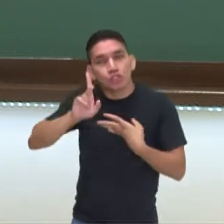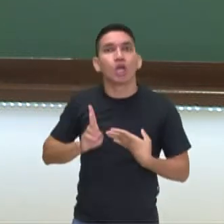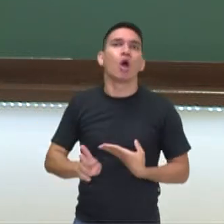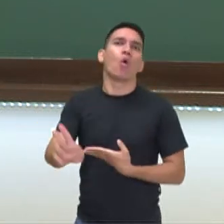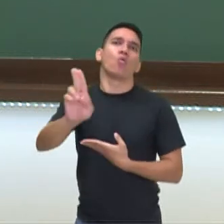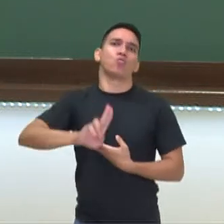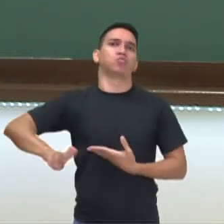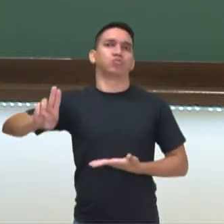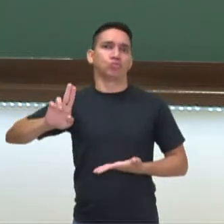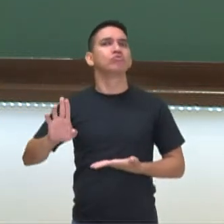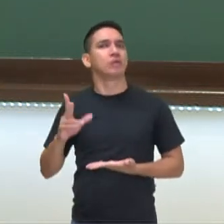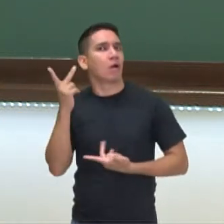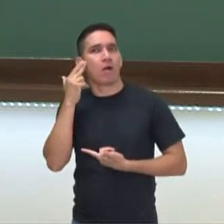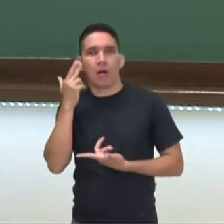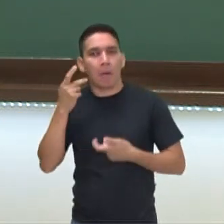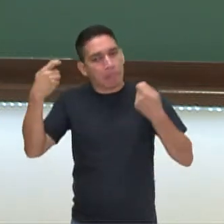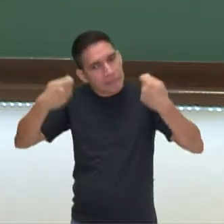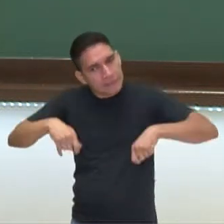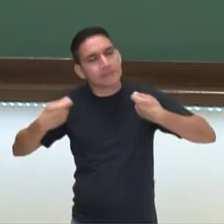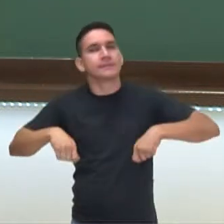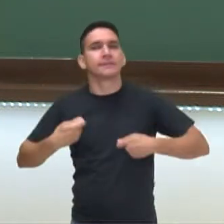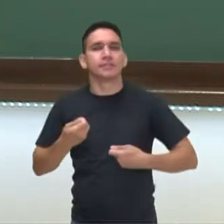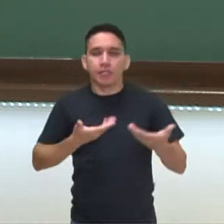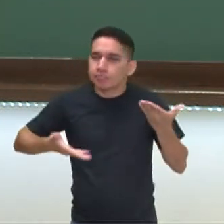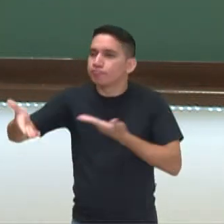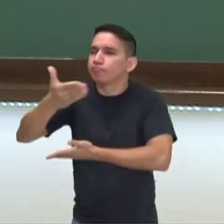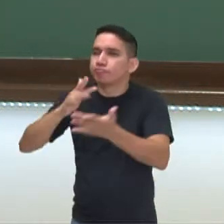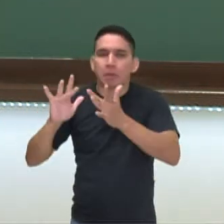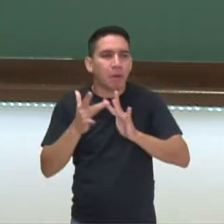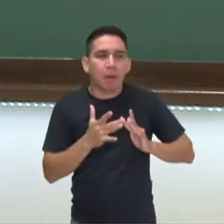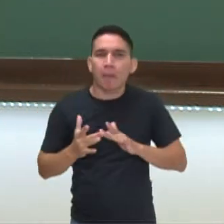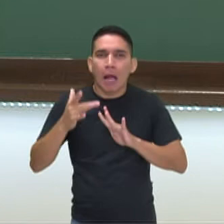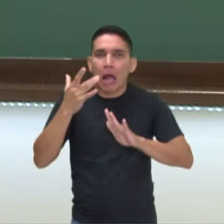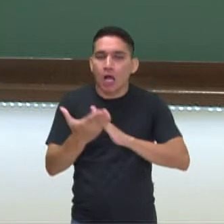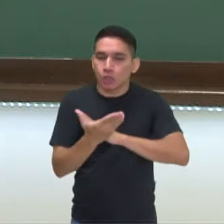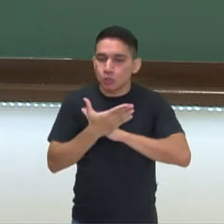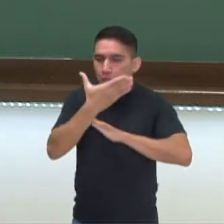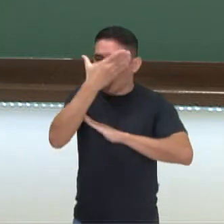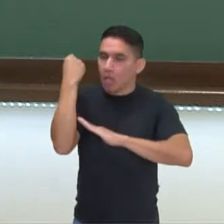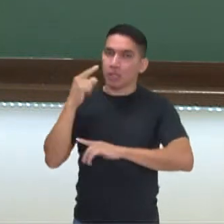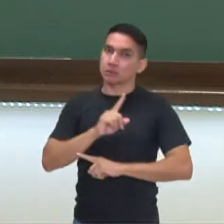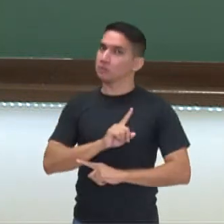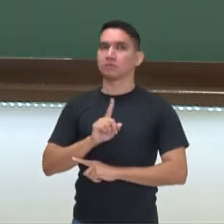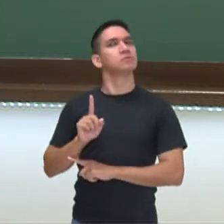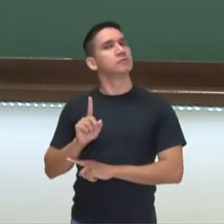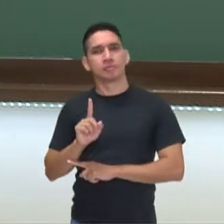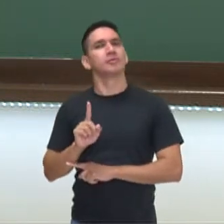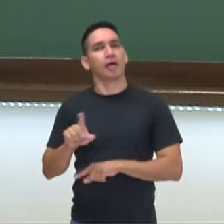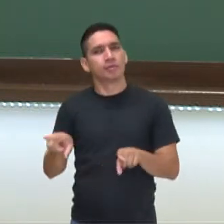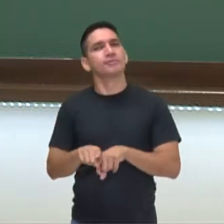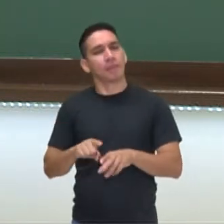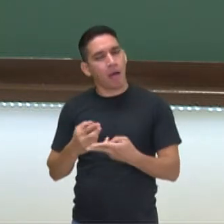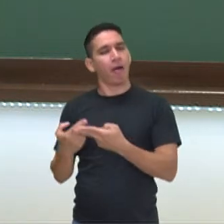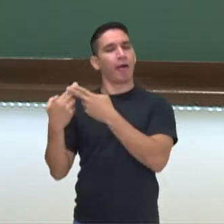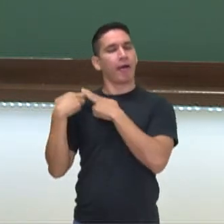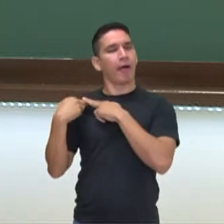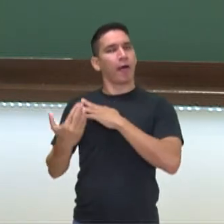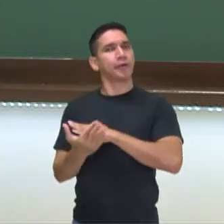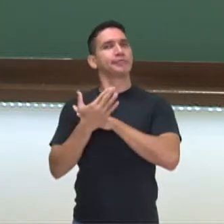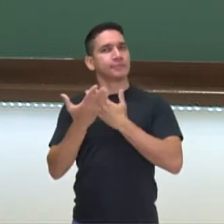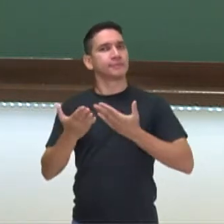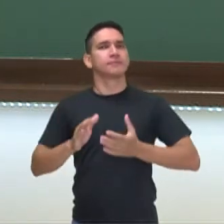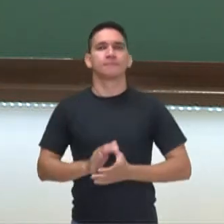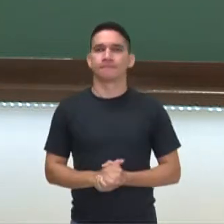comum e necessário nas nossas relações, para a gente não esquecer dos nossos compromissos e agir com responsabilidade,